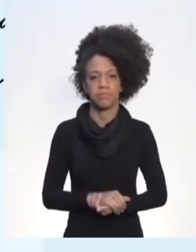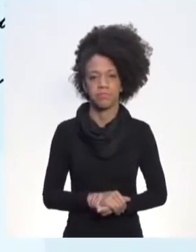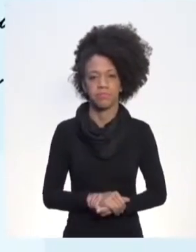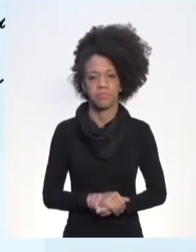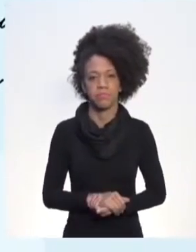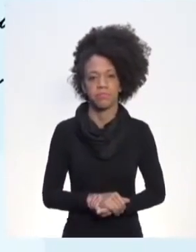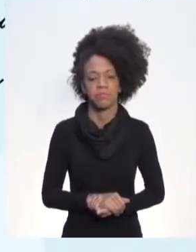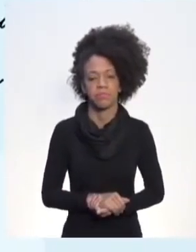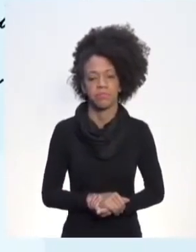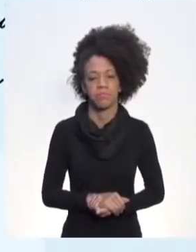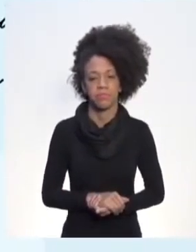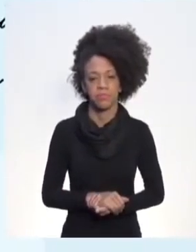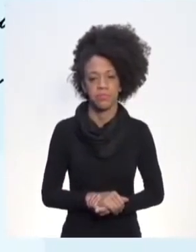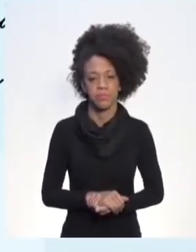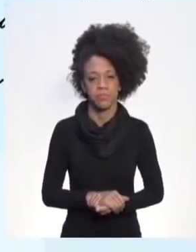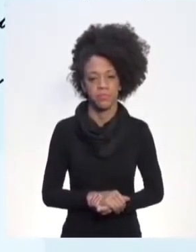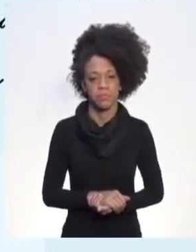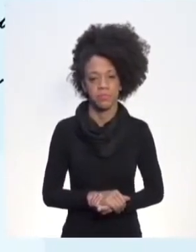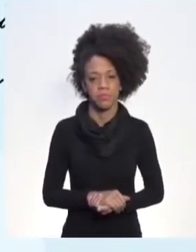Vamos lá.